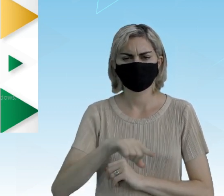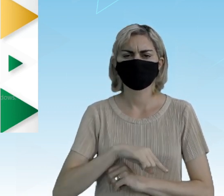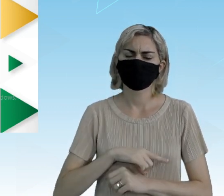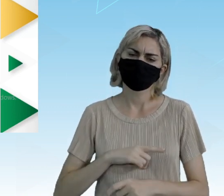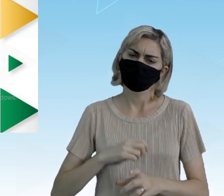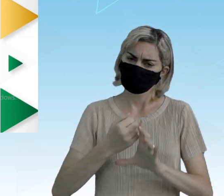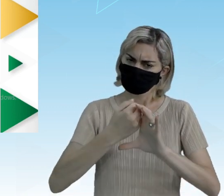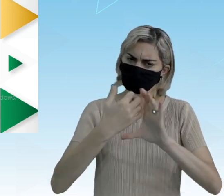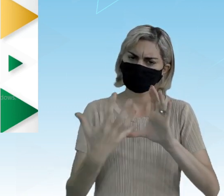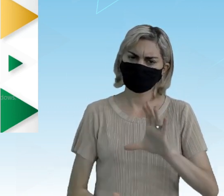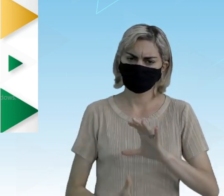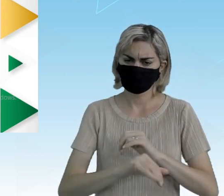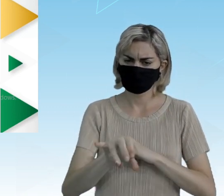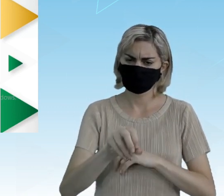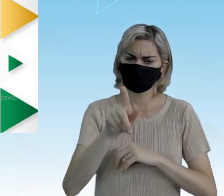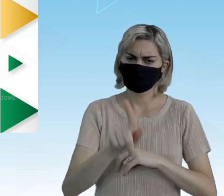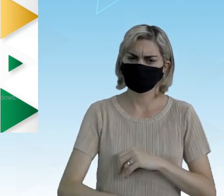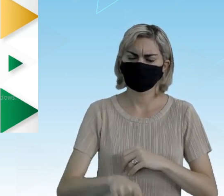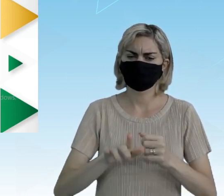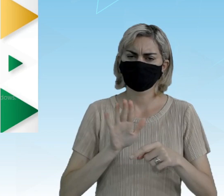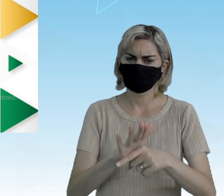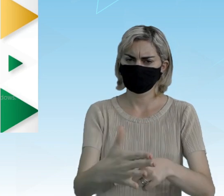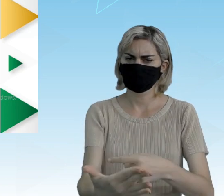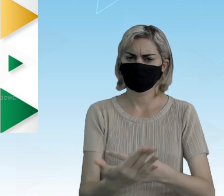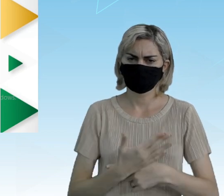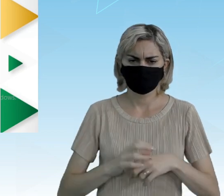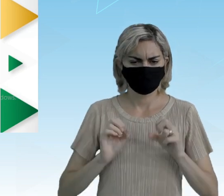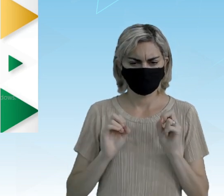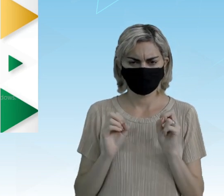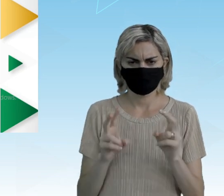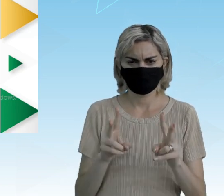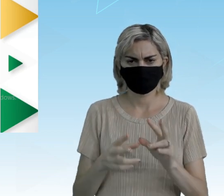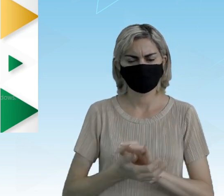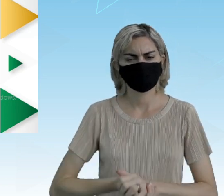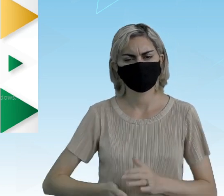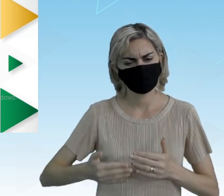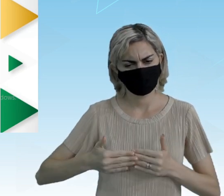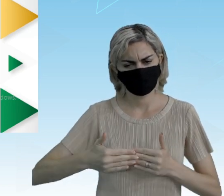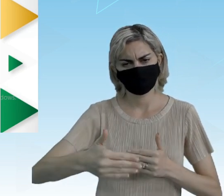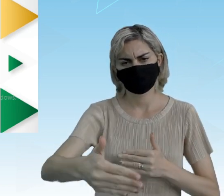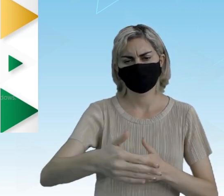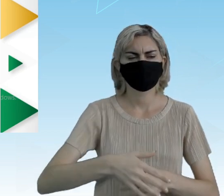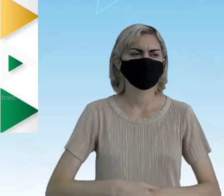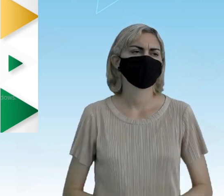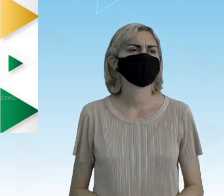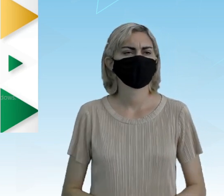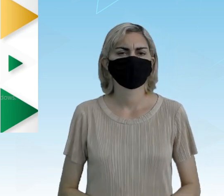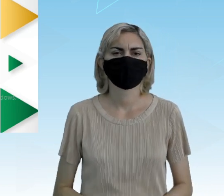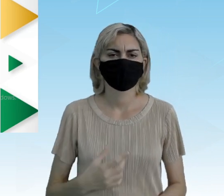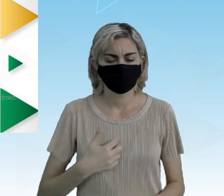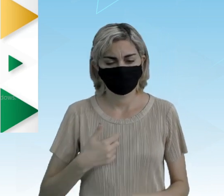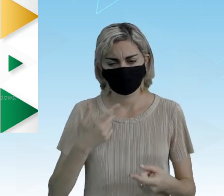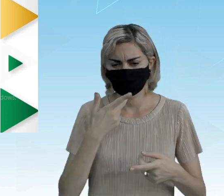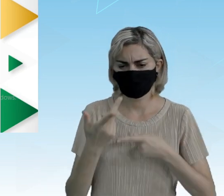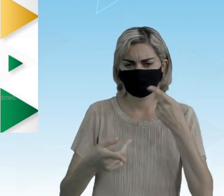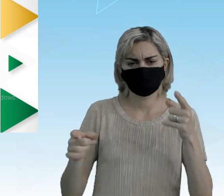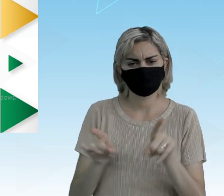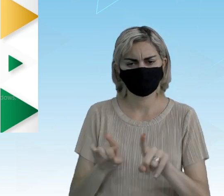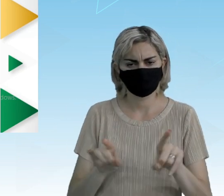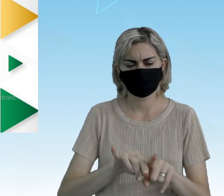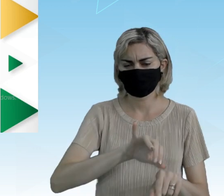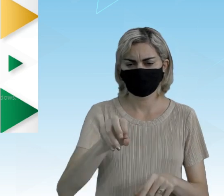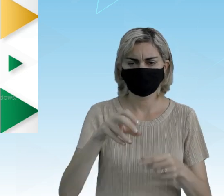é uma característica do jogo cooperativo, ok? Vamos seguindo. Vamos falar também agora sobre os